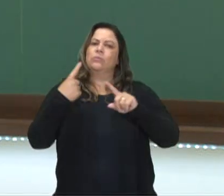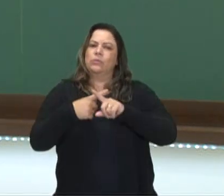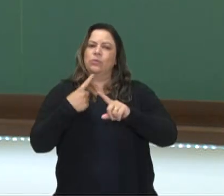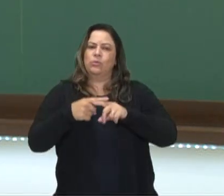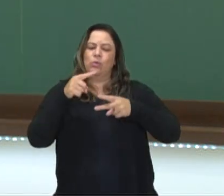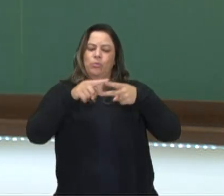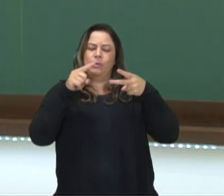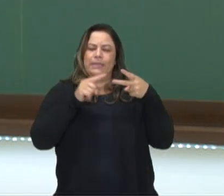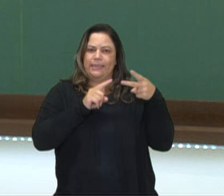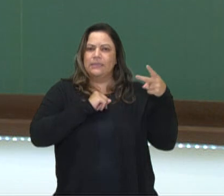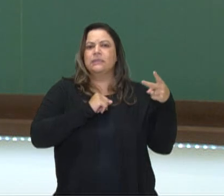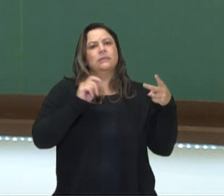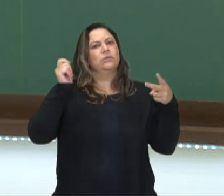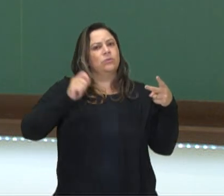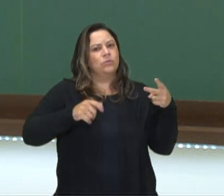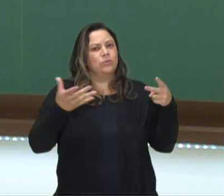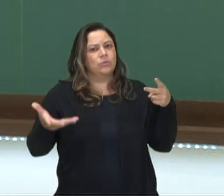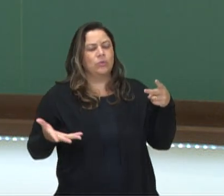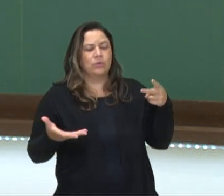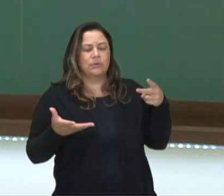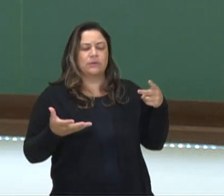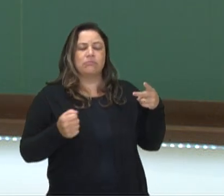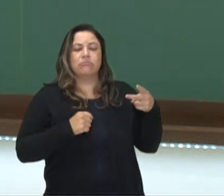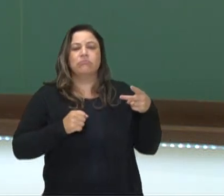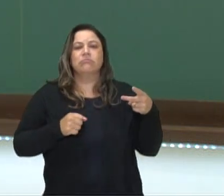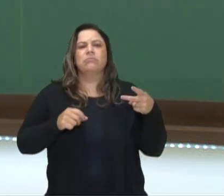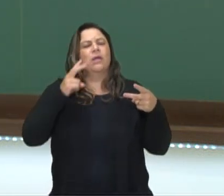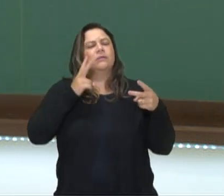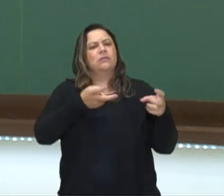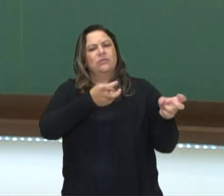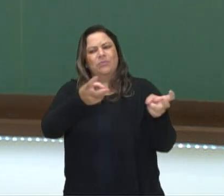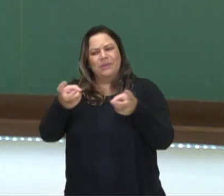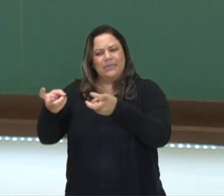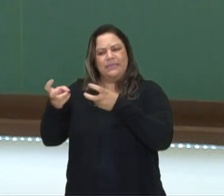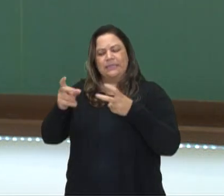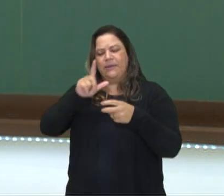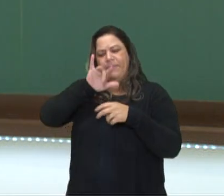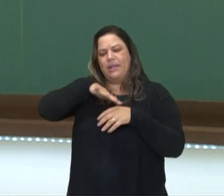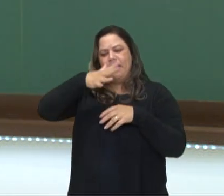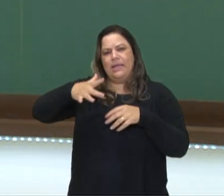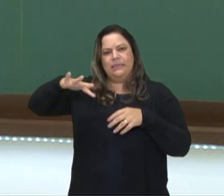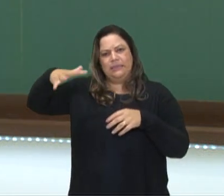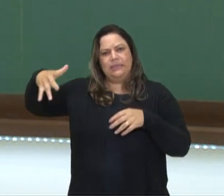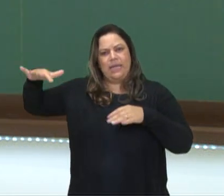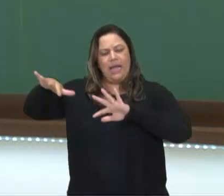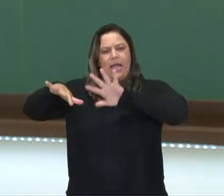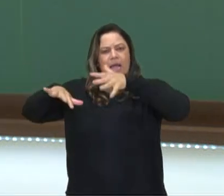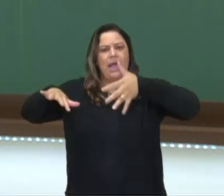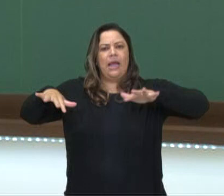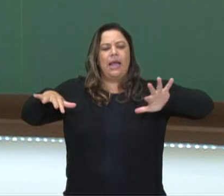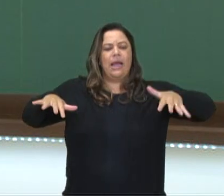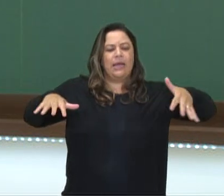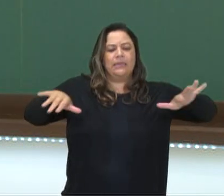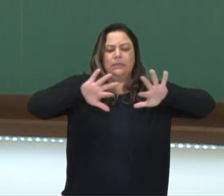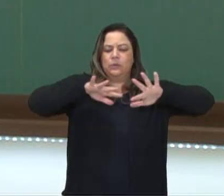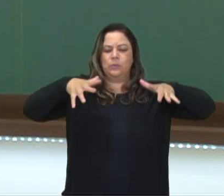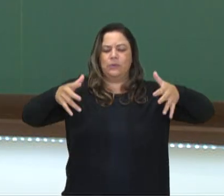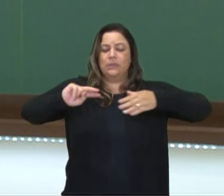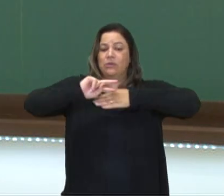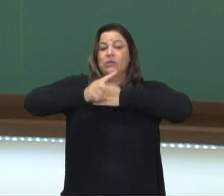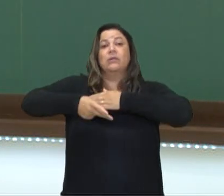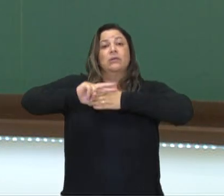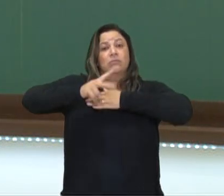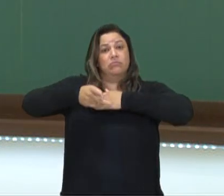Laninha, por mais que eles sejam percebidos nas águas do Oceano Pacífico, eles acabam trazendo consequências